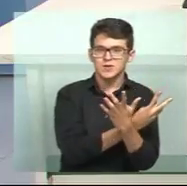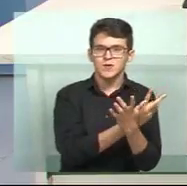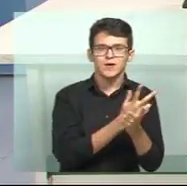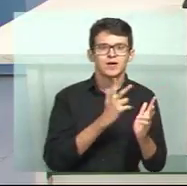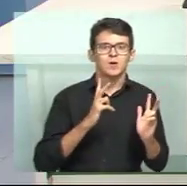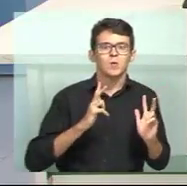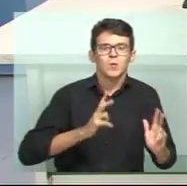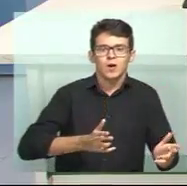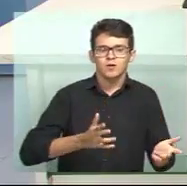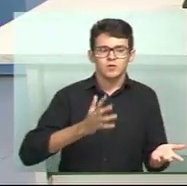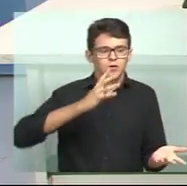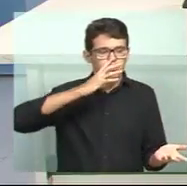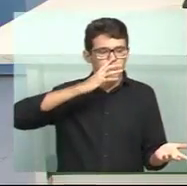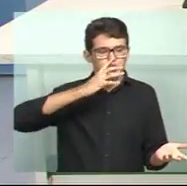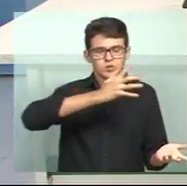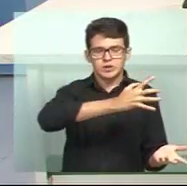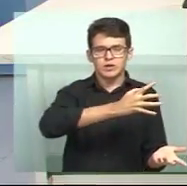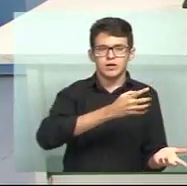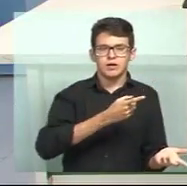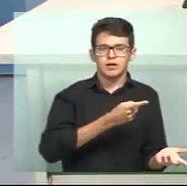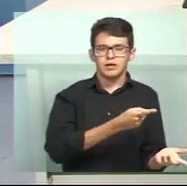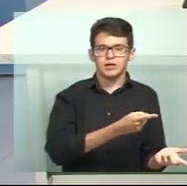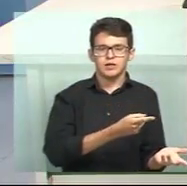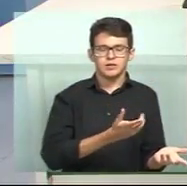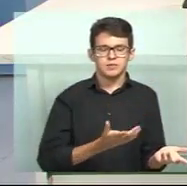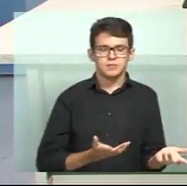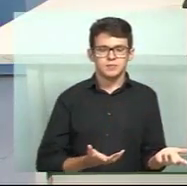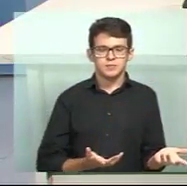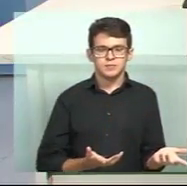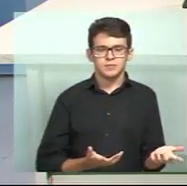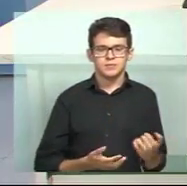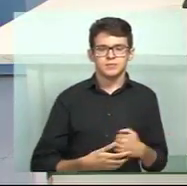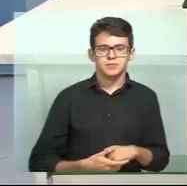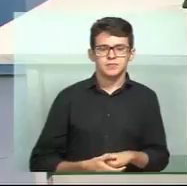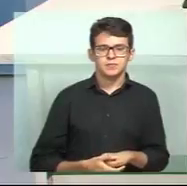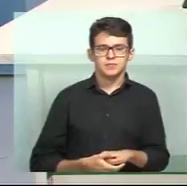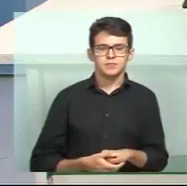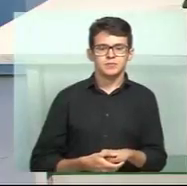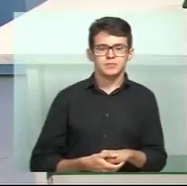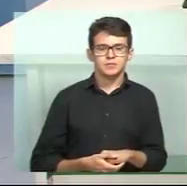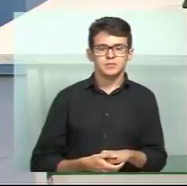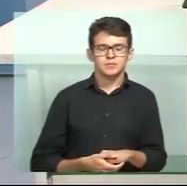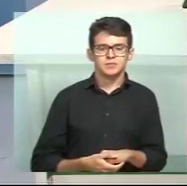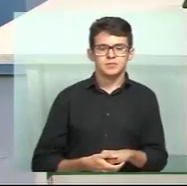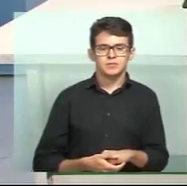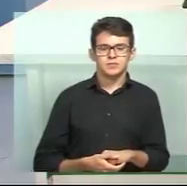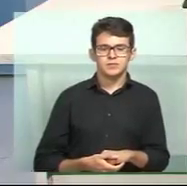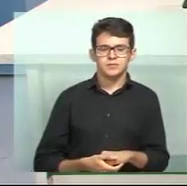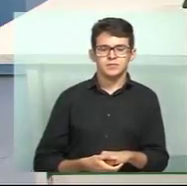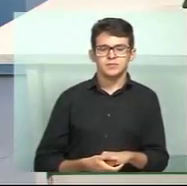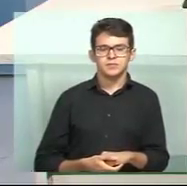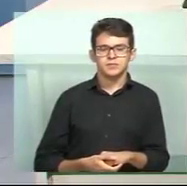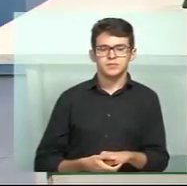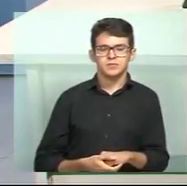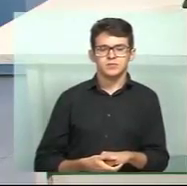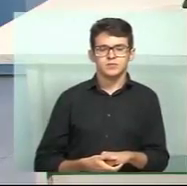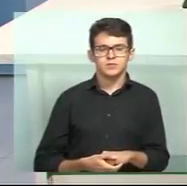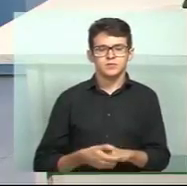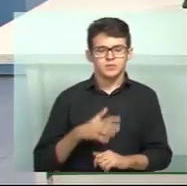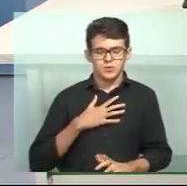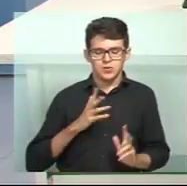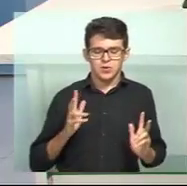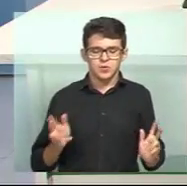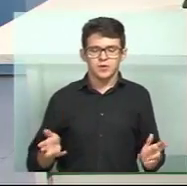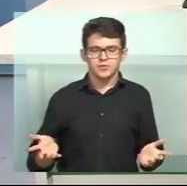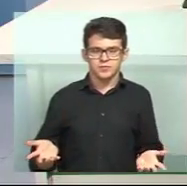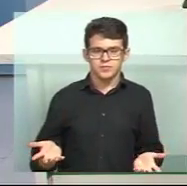não podia dar nem uma palavra, era um recém-nascido. Aí, meu chefe, aí eu digo, tá feio, né? O